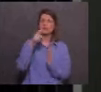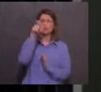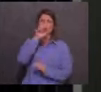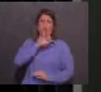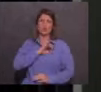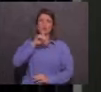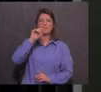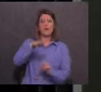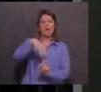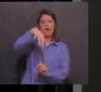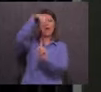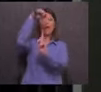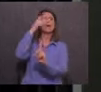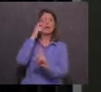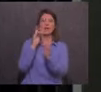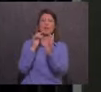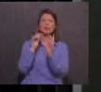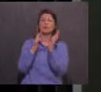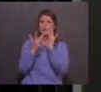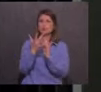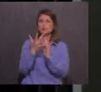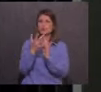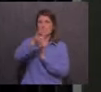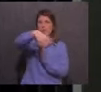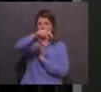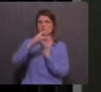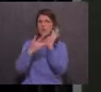esse Jesus que vós crucificastes.